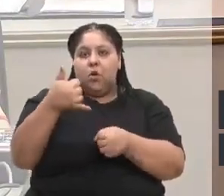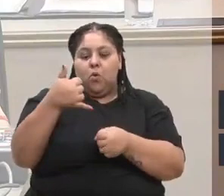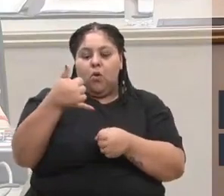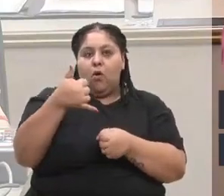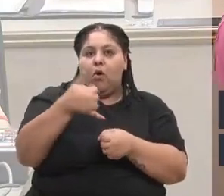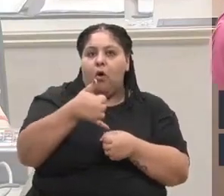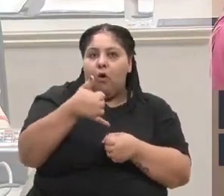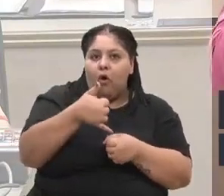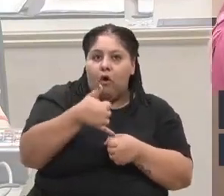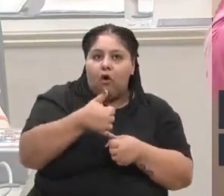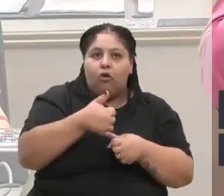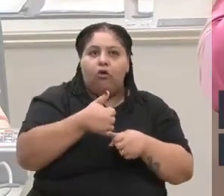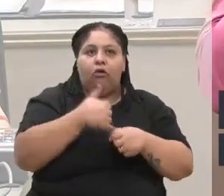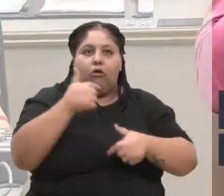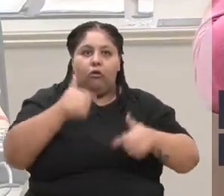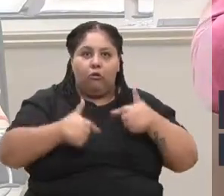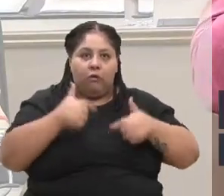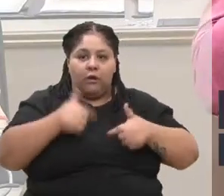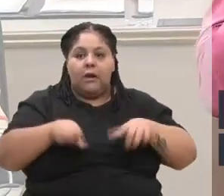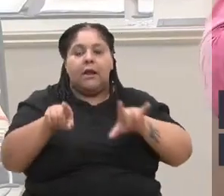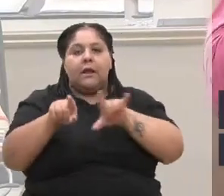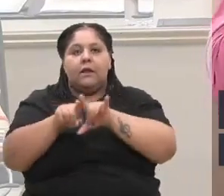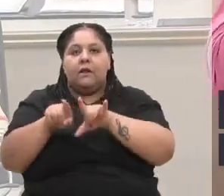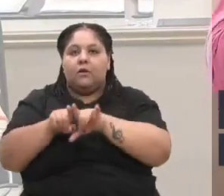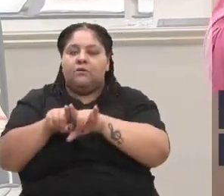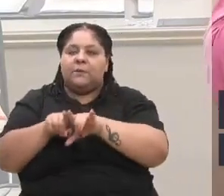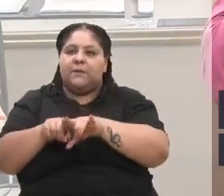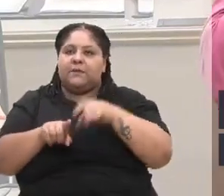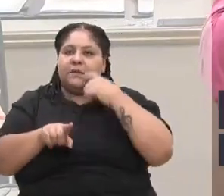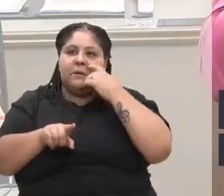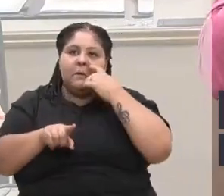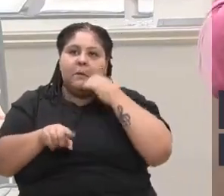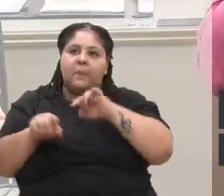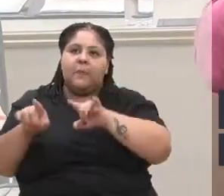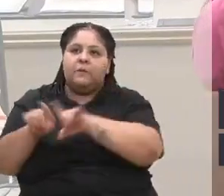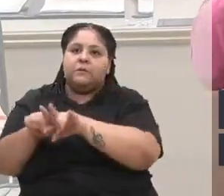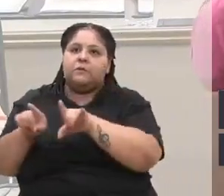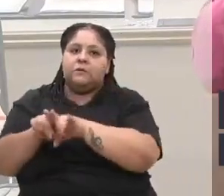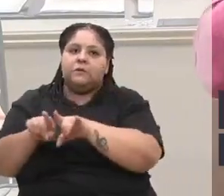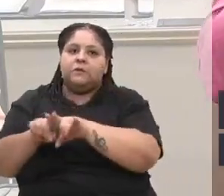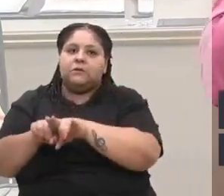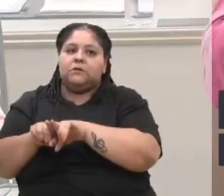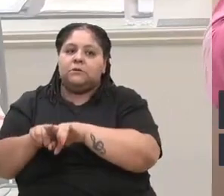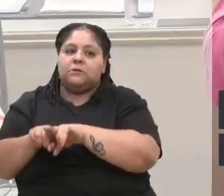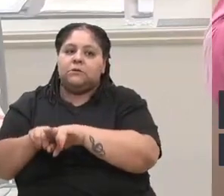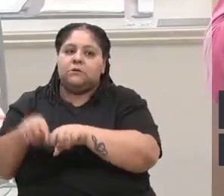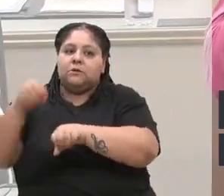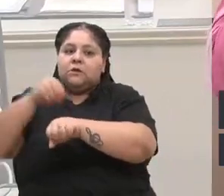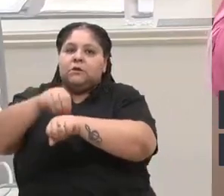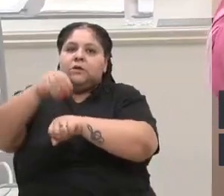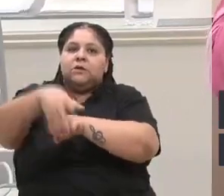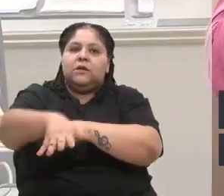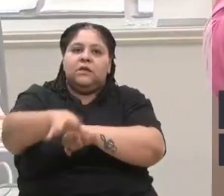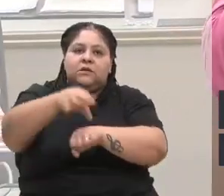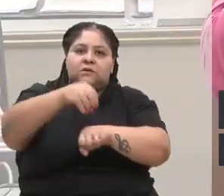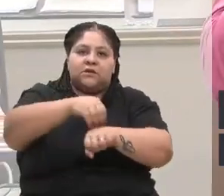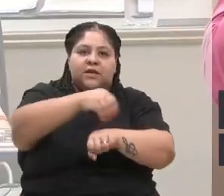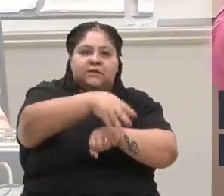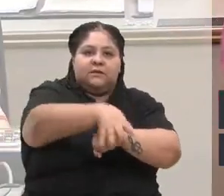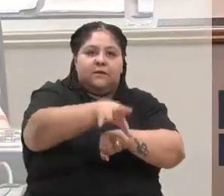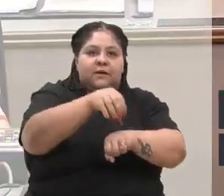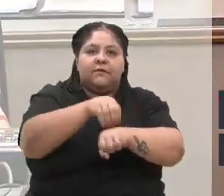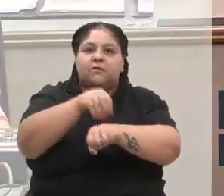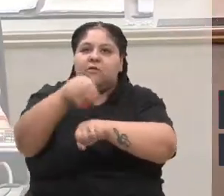contaminação pelos dejetos dos animais. Então, importante que se diga que esse movimento, que essa atitude de